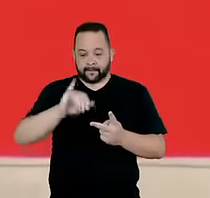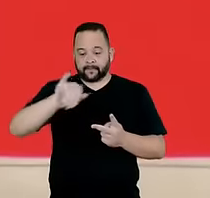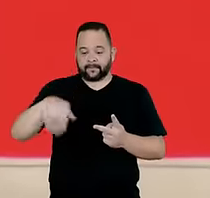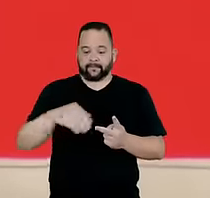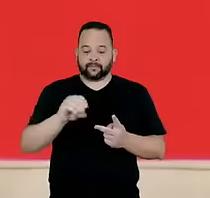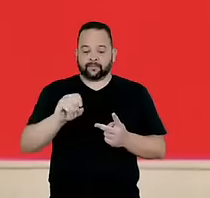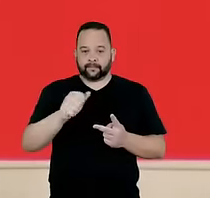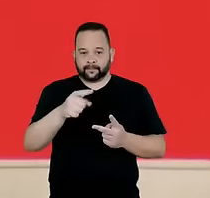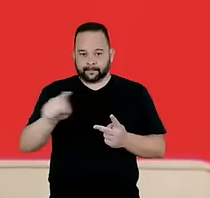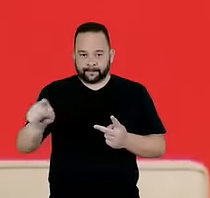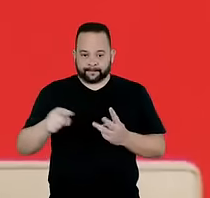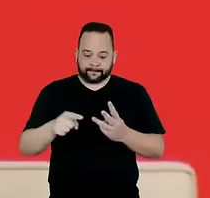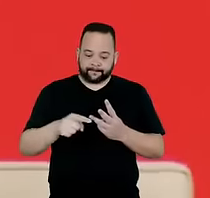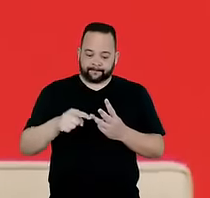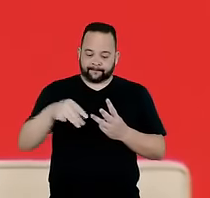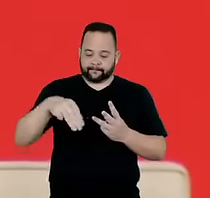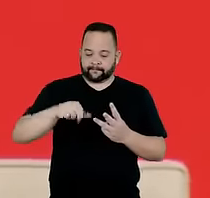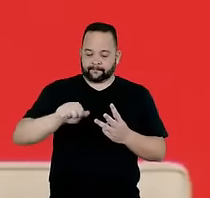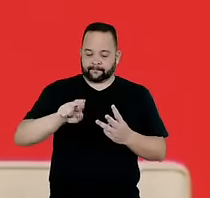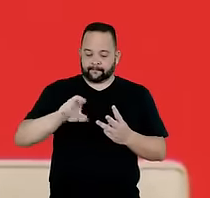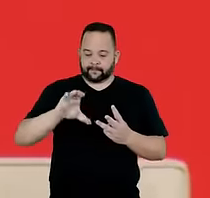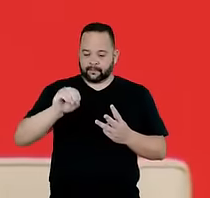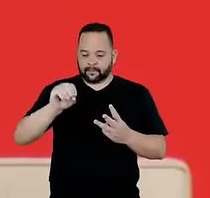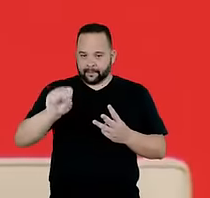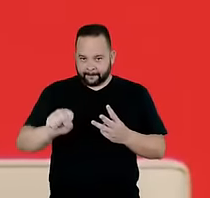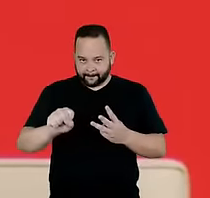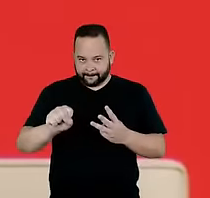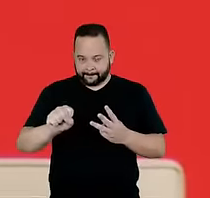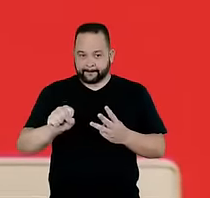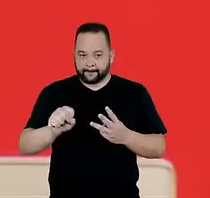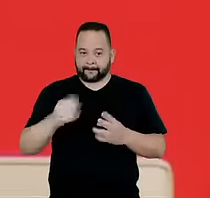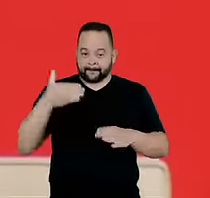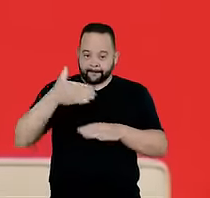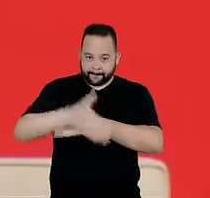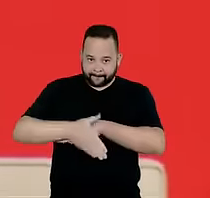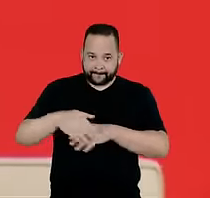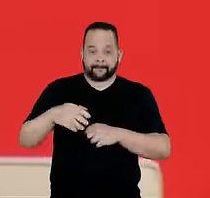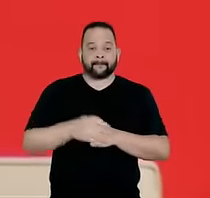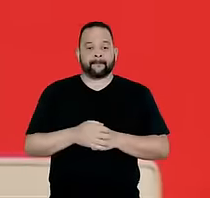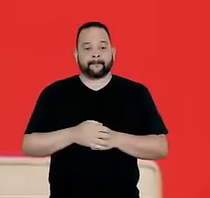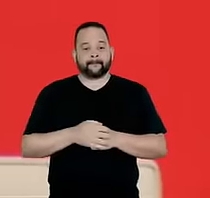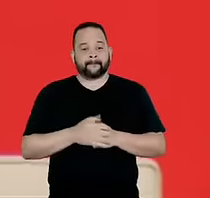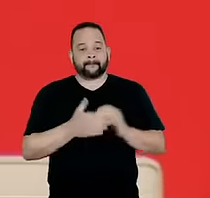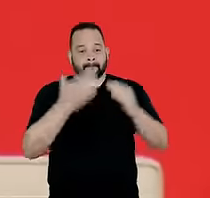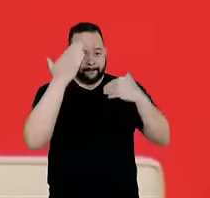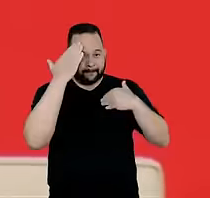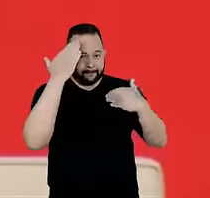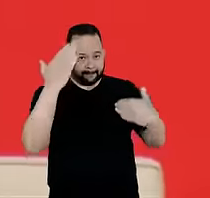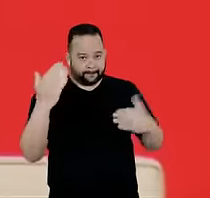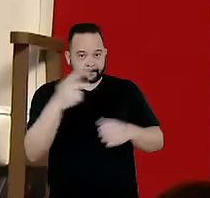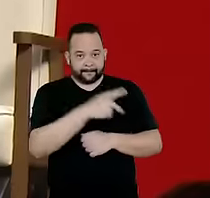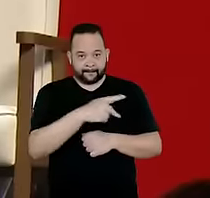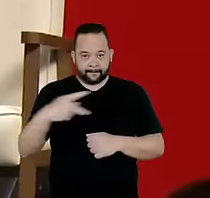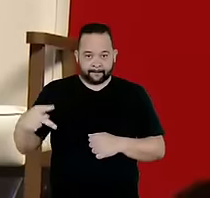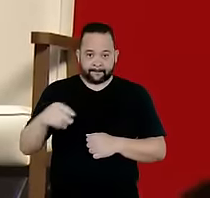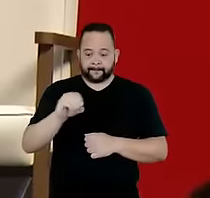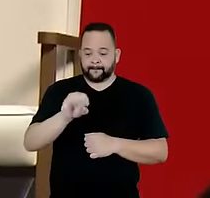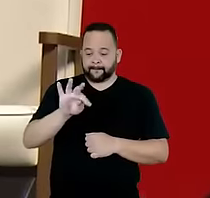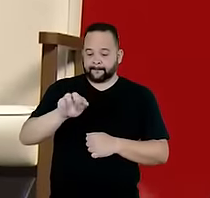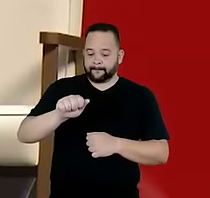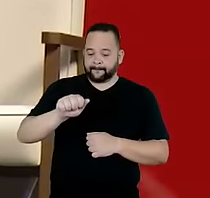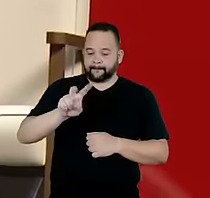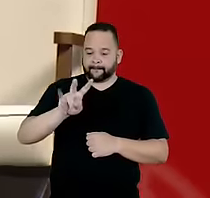aqui o nosso evento saudar o nosso Presidente Otávio que já já vai falar aqui com a gente Otávio Muito